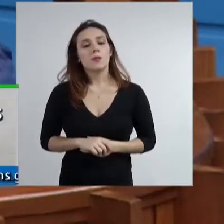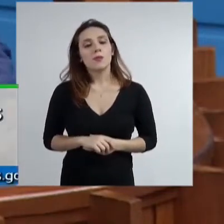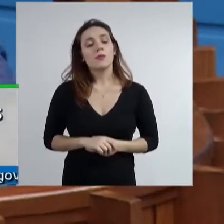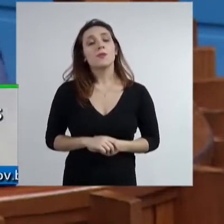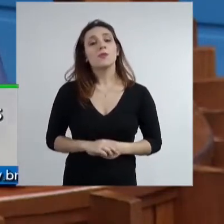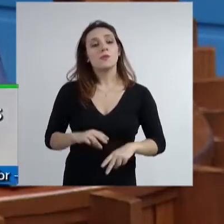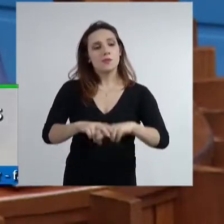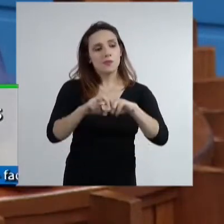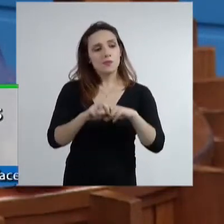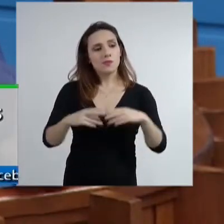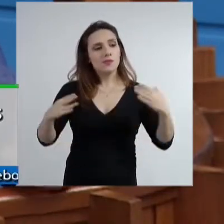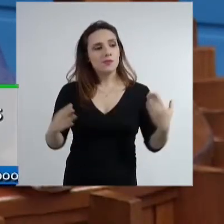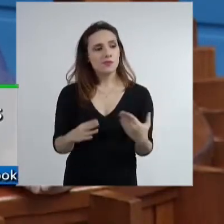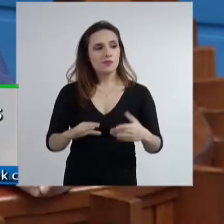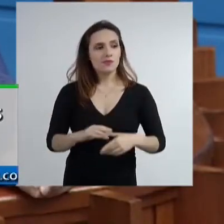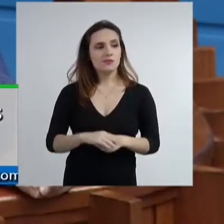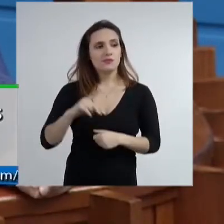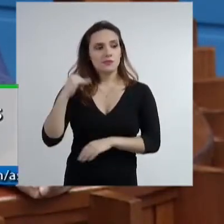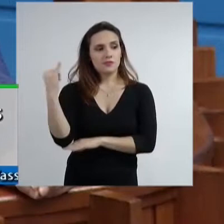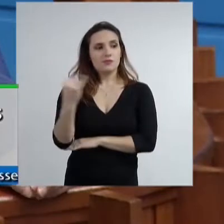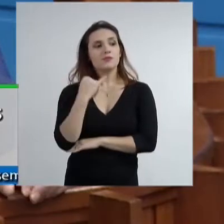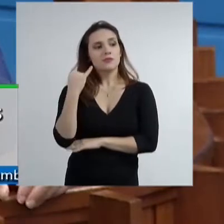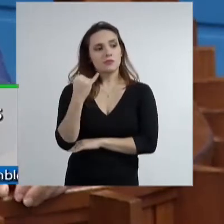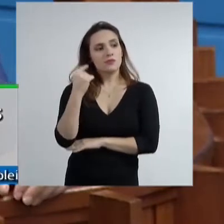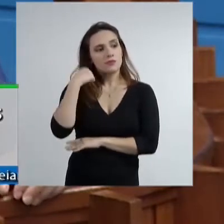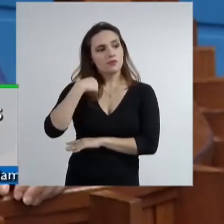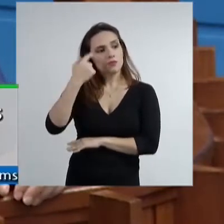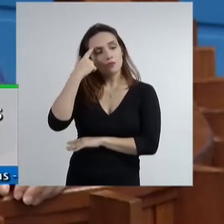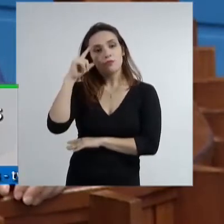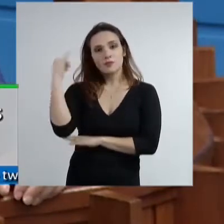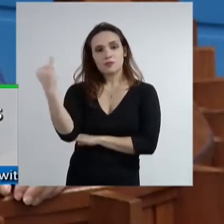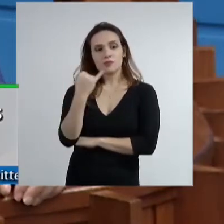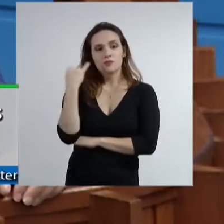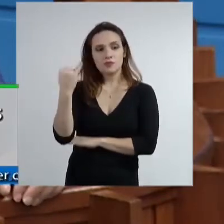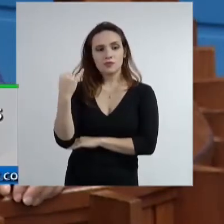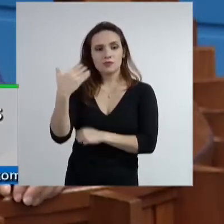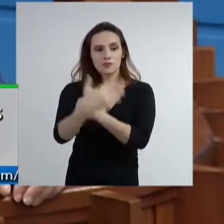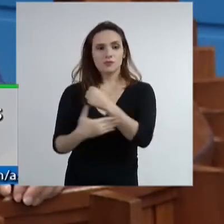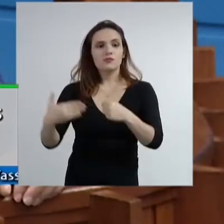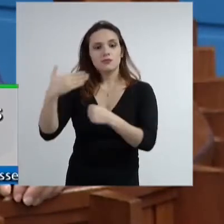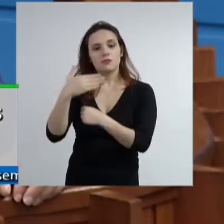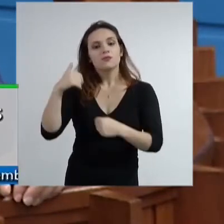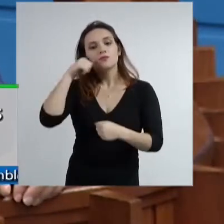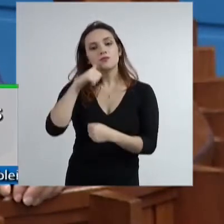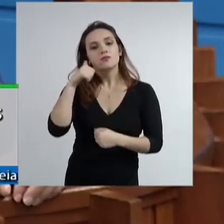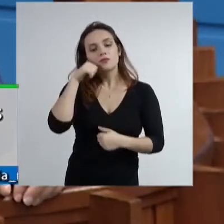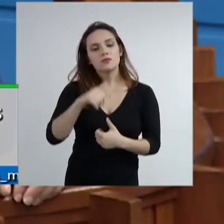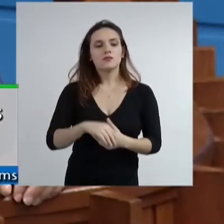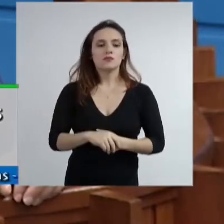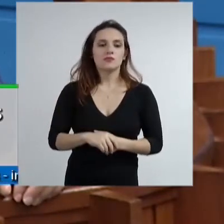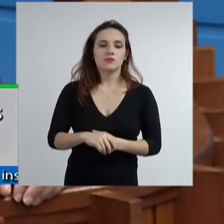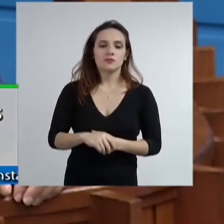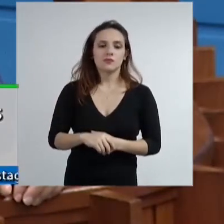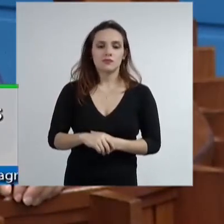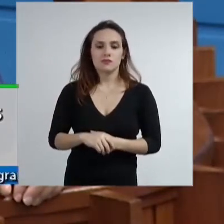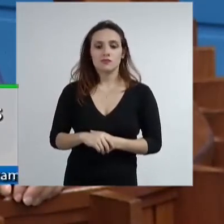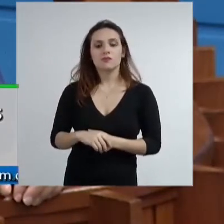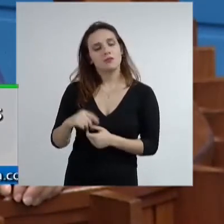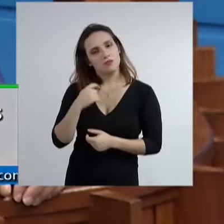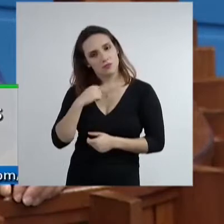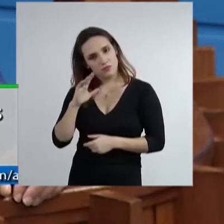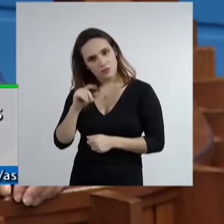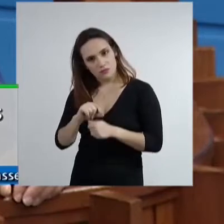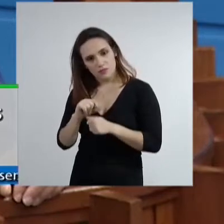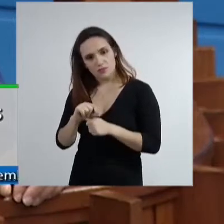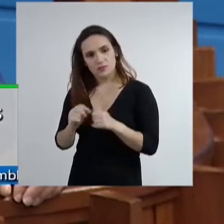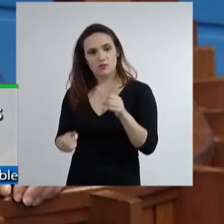Por isso mesmo aí a importância da frente parlamentar, tanto em defesa da mulher, que eu propus, quanto